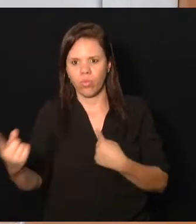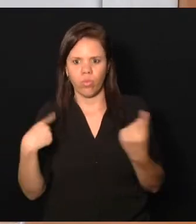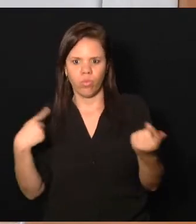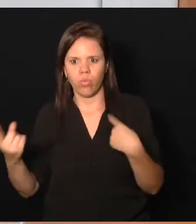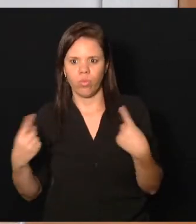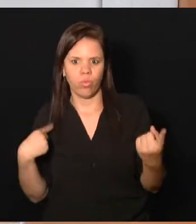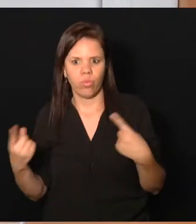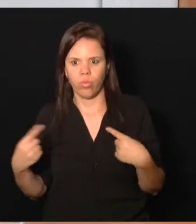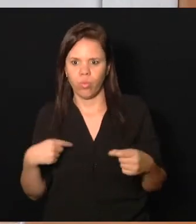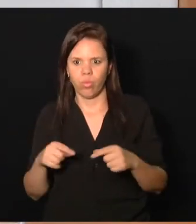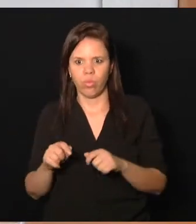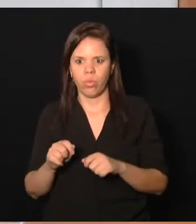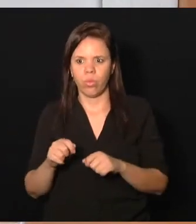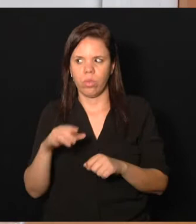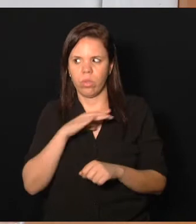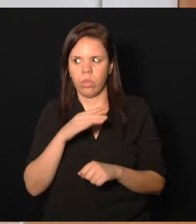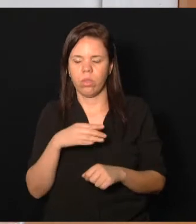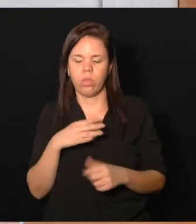reforma.